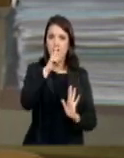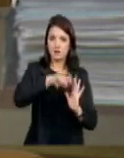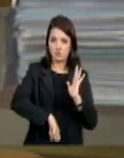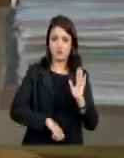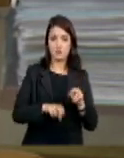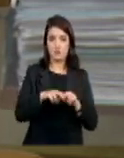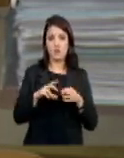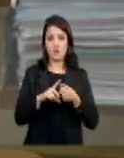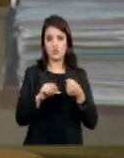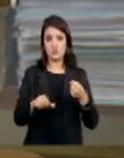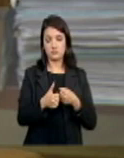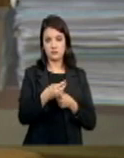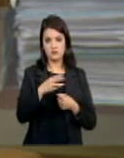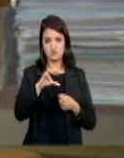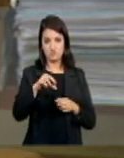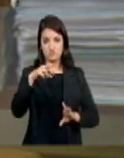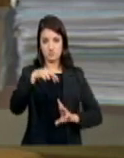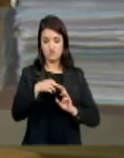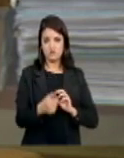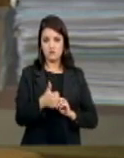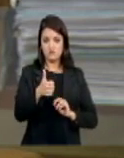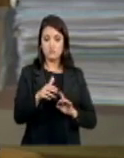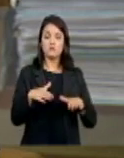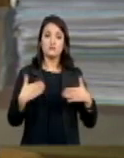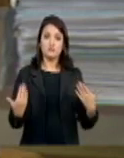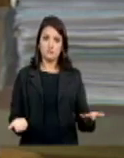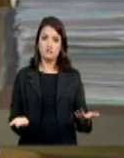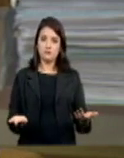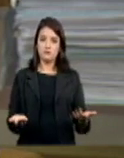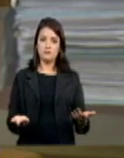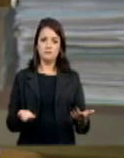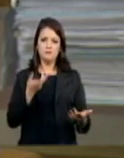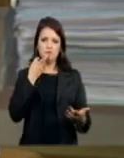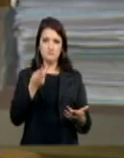129 inciso 1º de agosto então improcedente